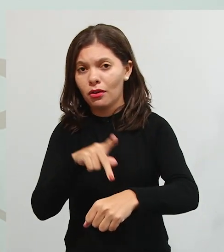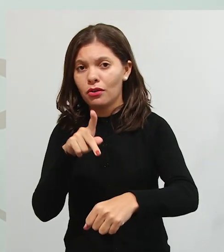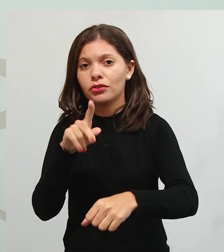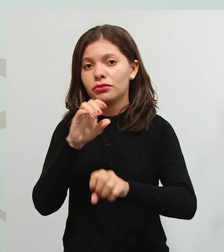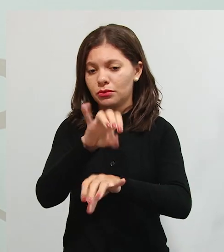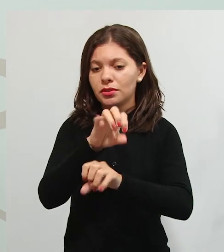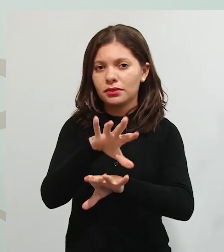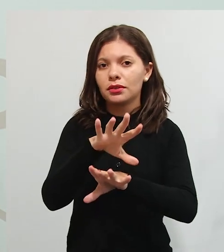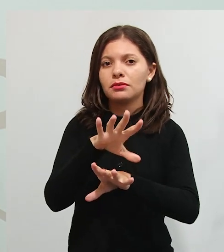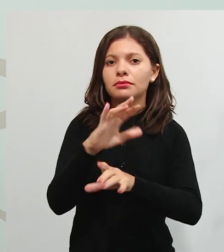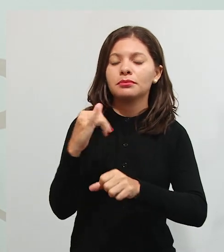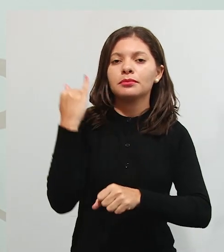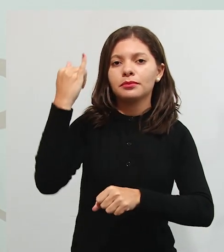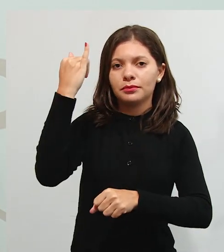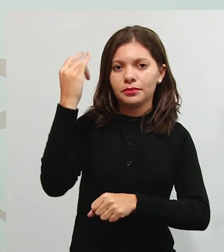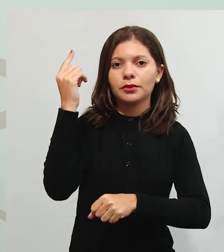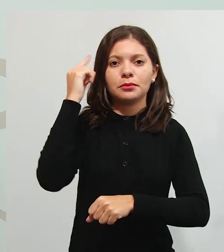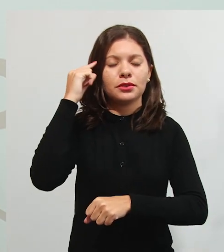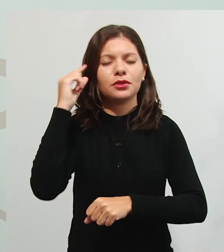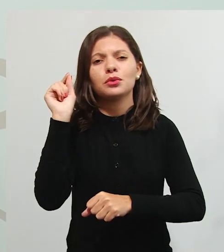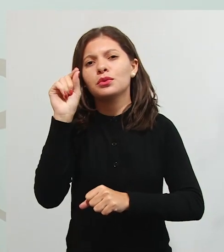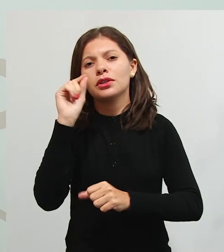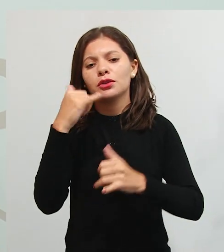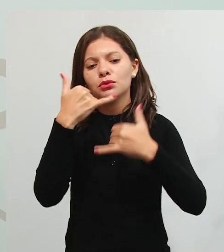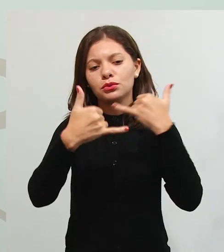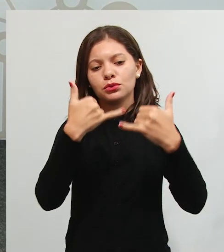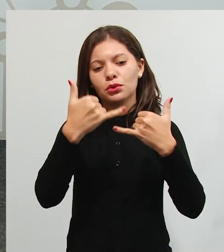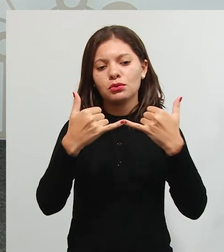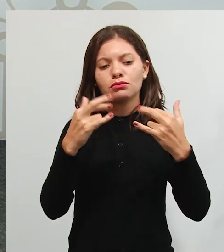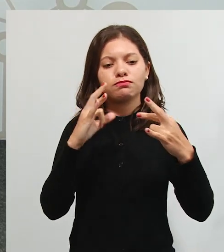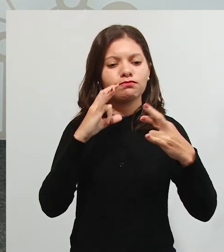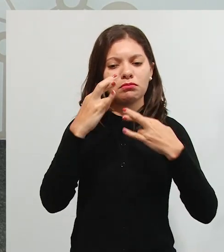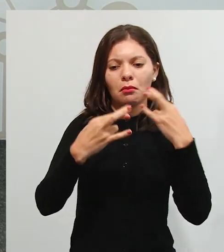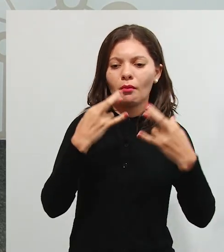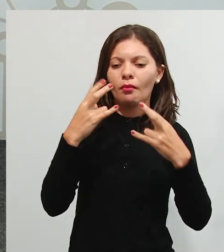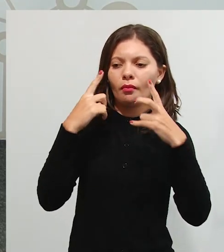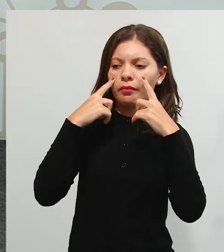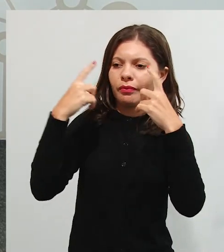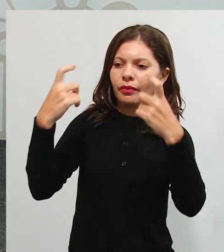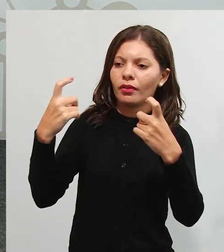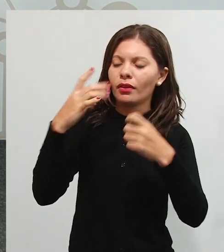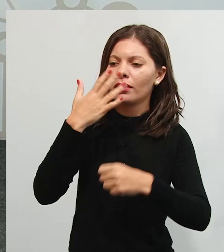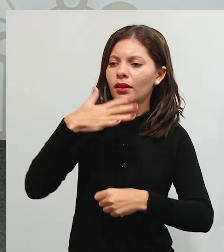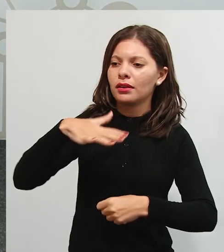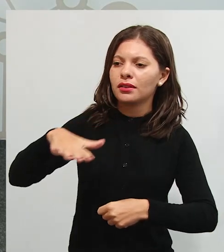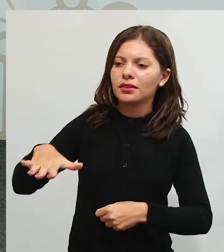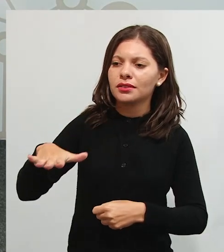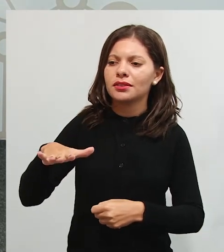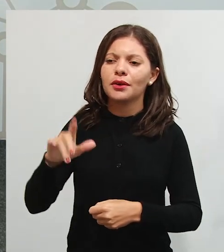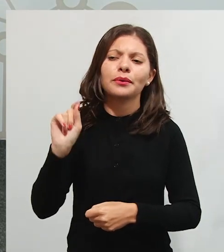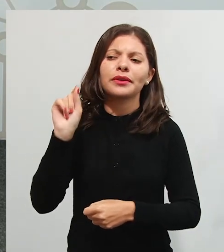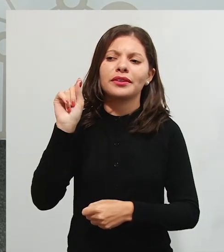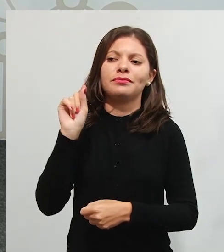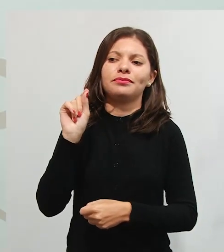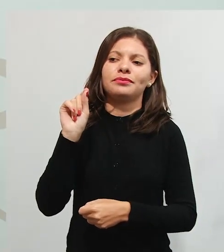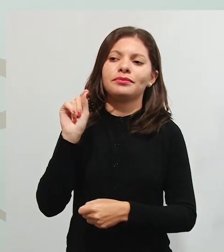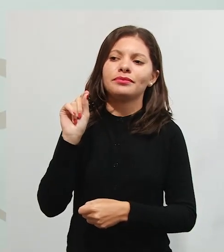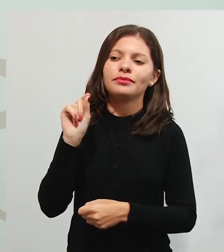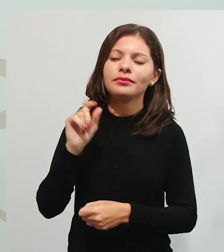fim educacional. E pensando nisso, o que os jogos e a recreação podem despertar na criança desse ponto de